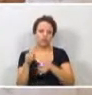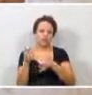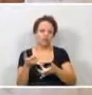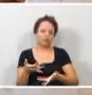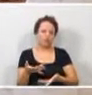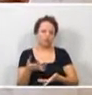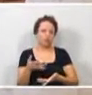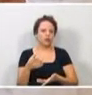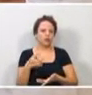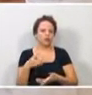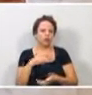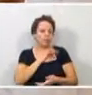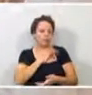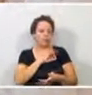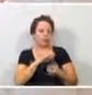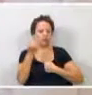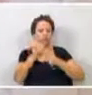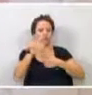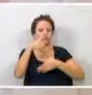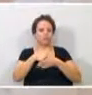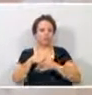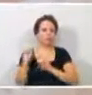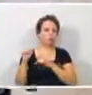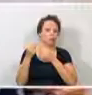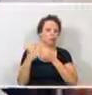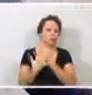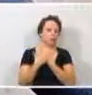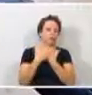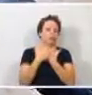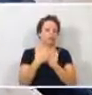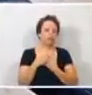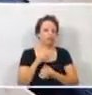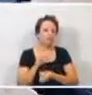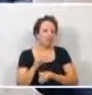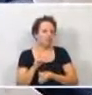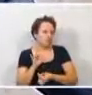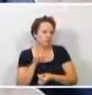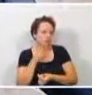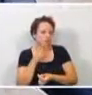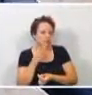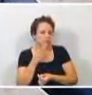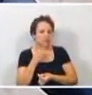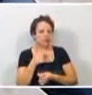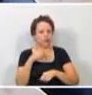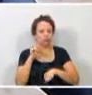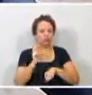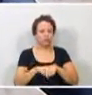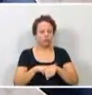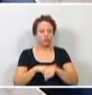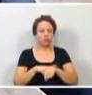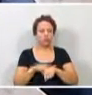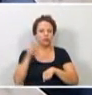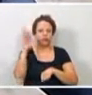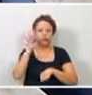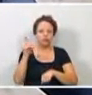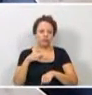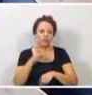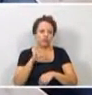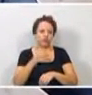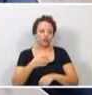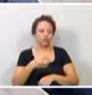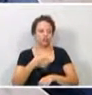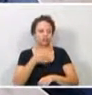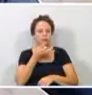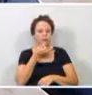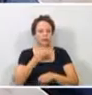o depoimento e que ela apenas disse estar se manifestando no momento do flagrante. Muito bem. Querem transformar, então, alguém